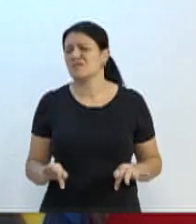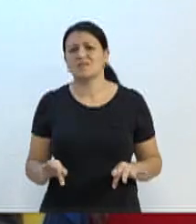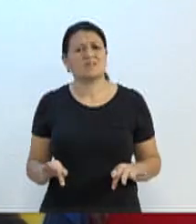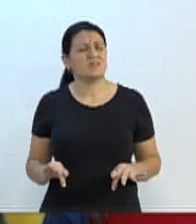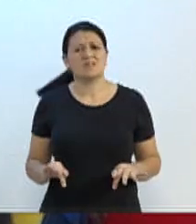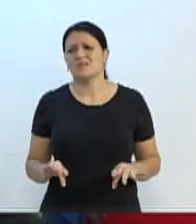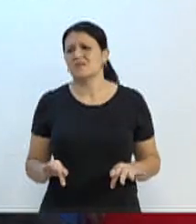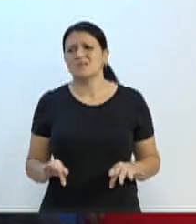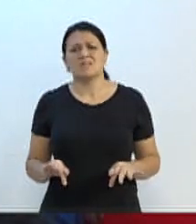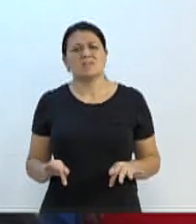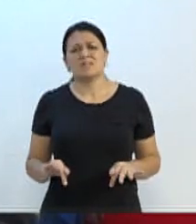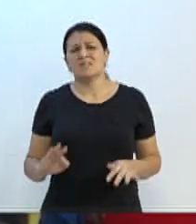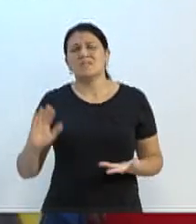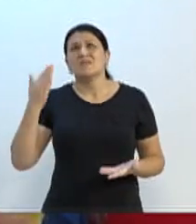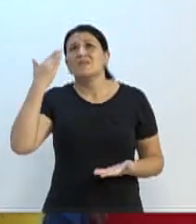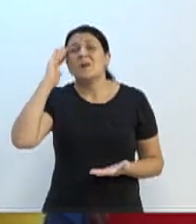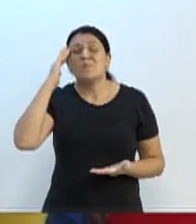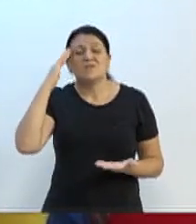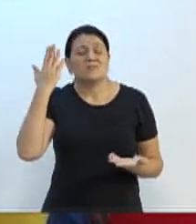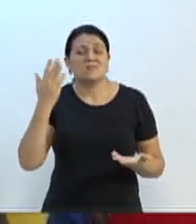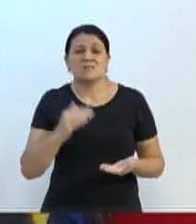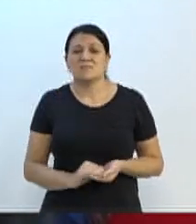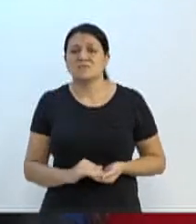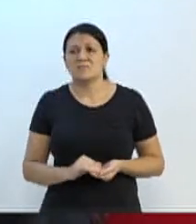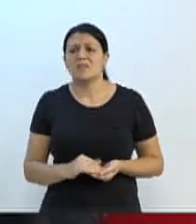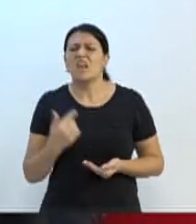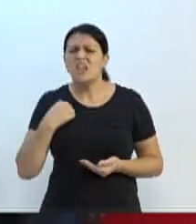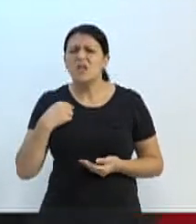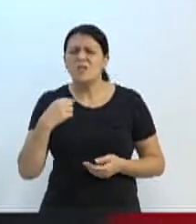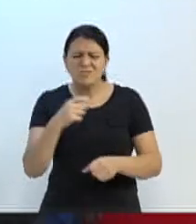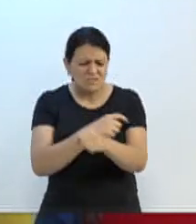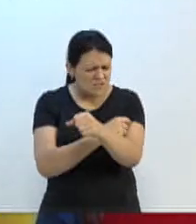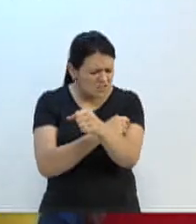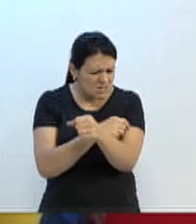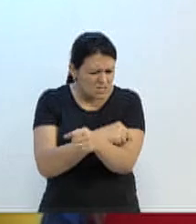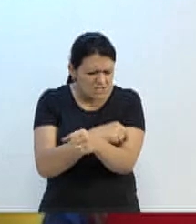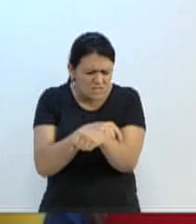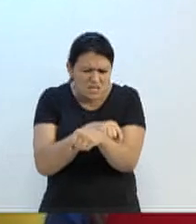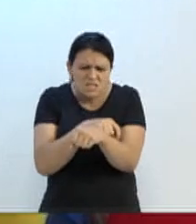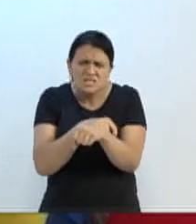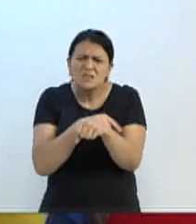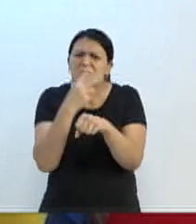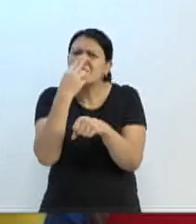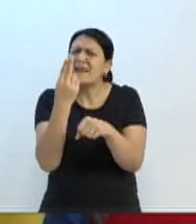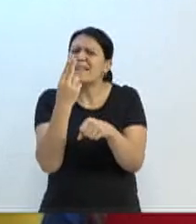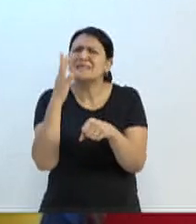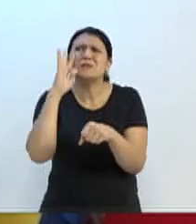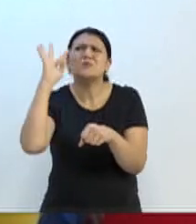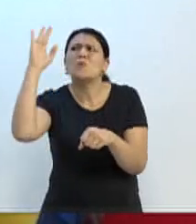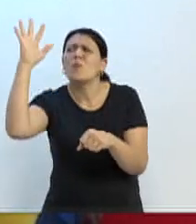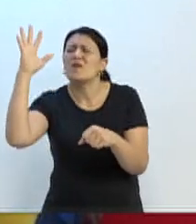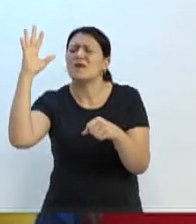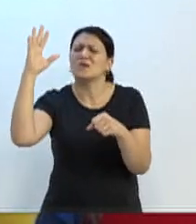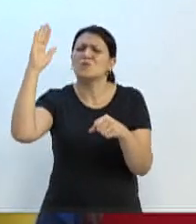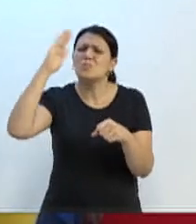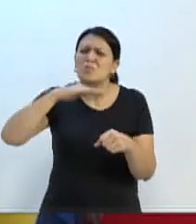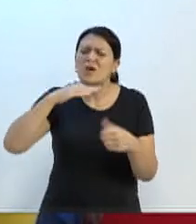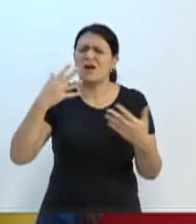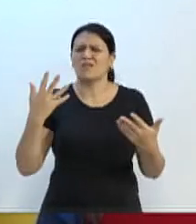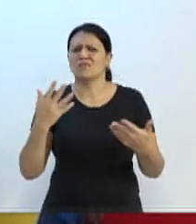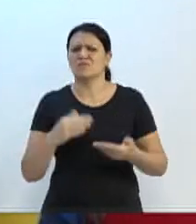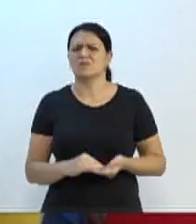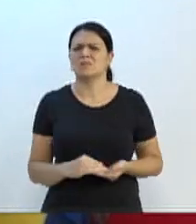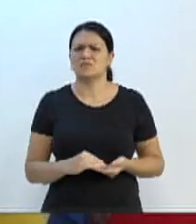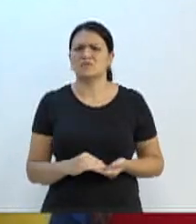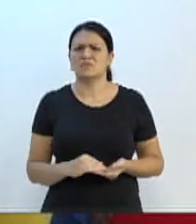dá para entender. Eu realmente vou me beliscar de novo para ver se eu não estou com pesadelo. Quer dizer, o trabalhador